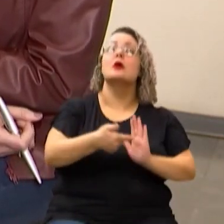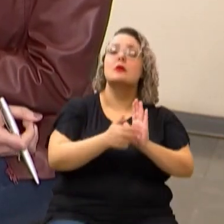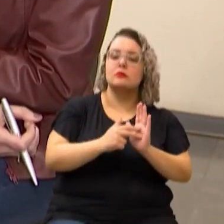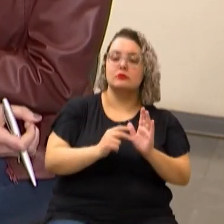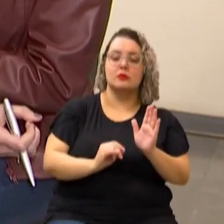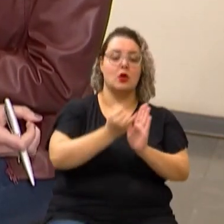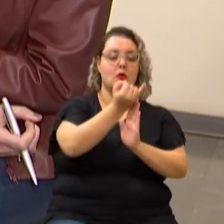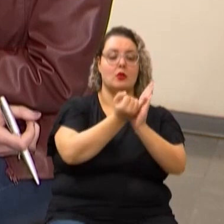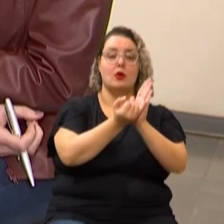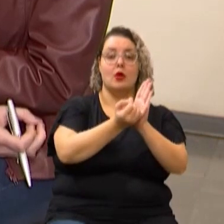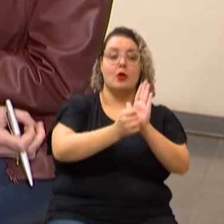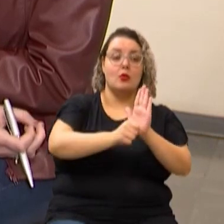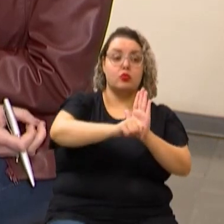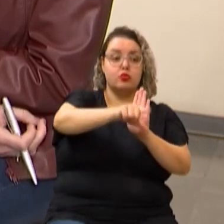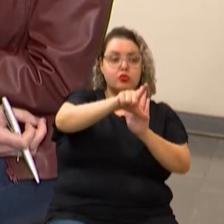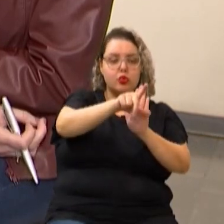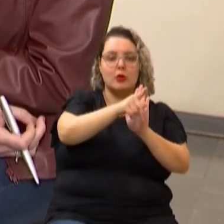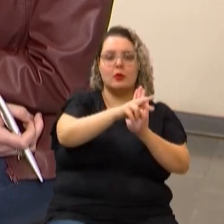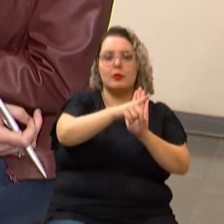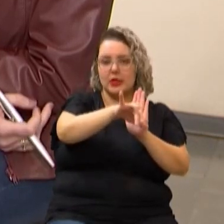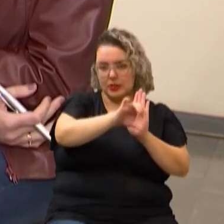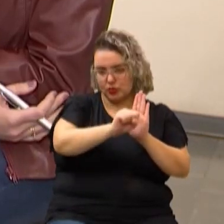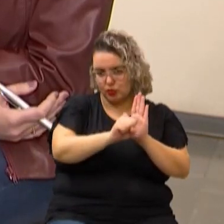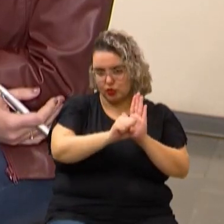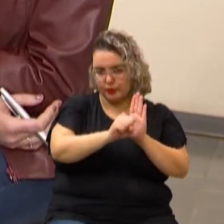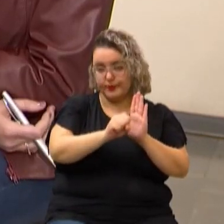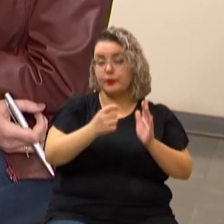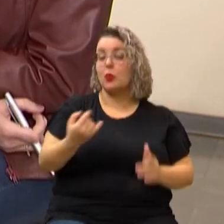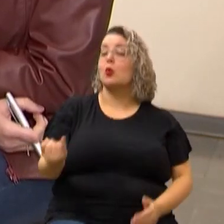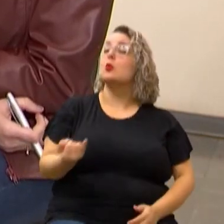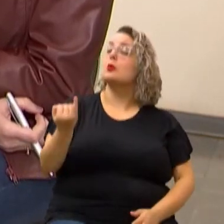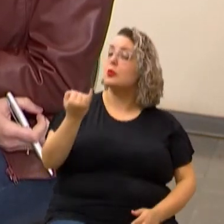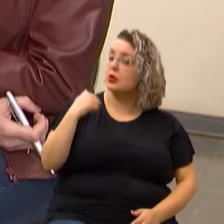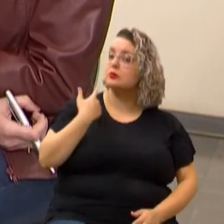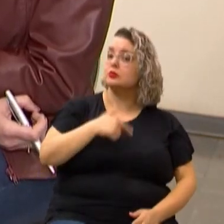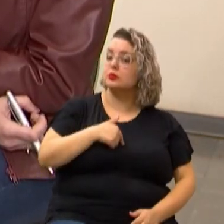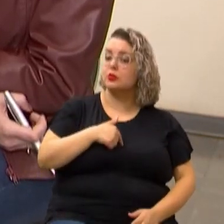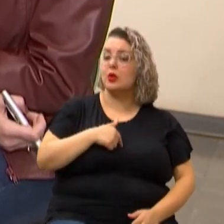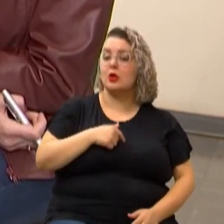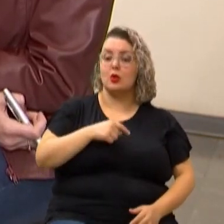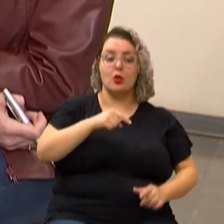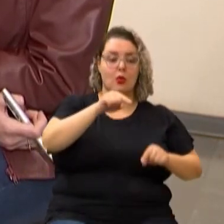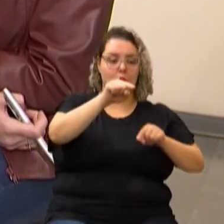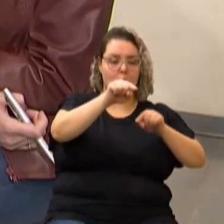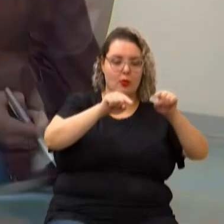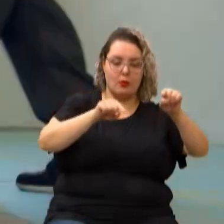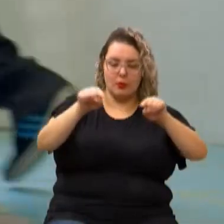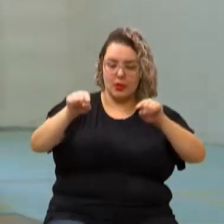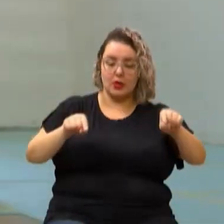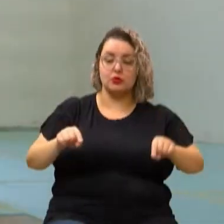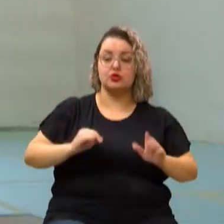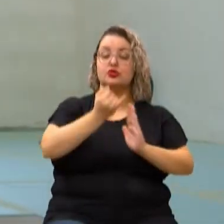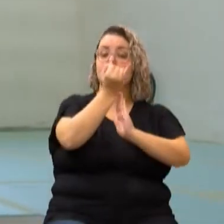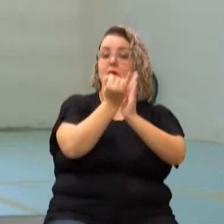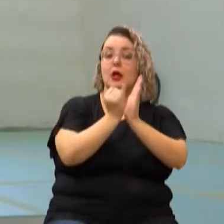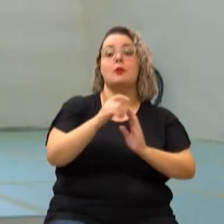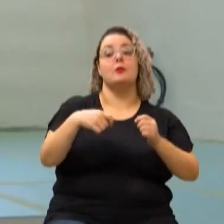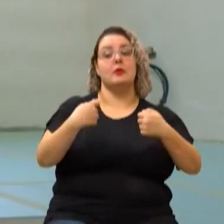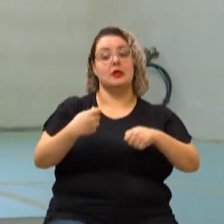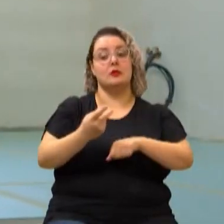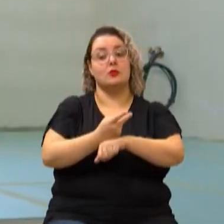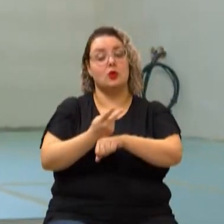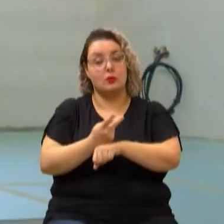comentamos. Se eu preciso fazer compra internacional para entregar, para ter uma matéria-prima aqui, por exemplo,